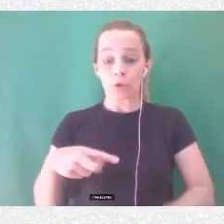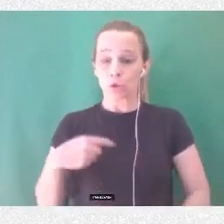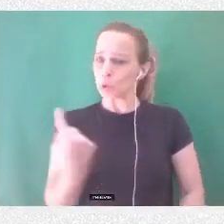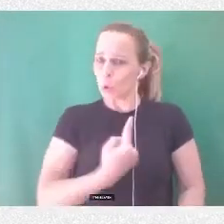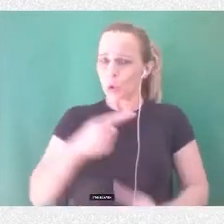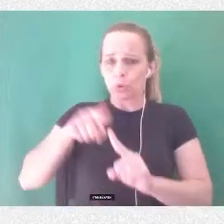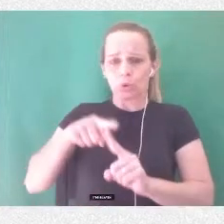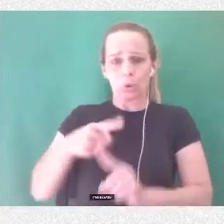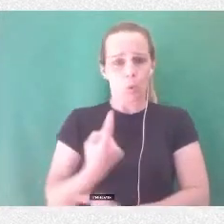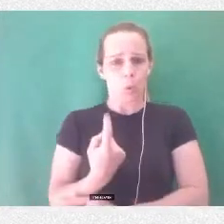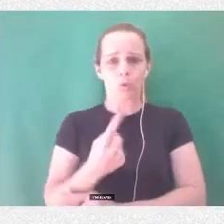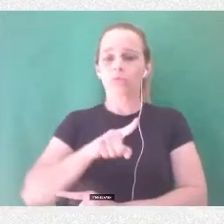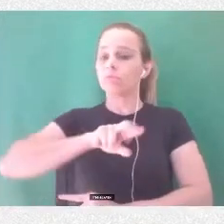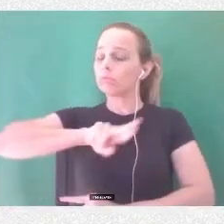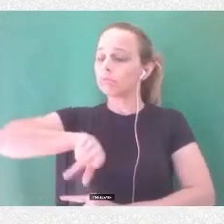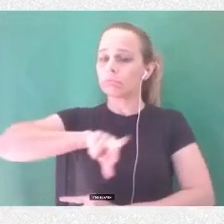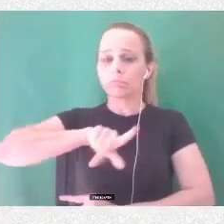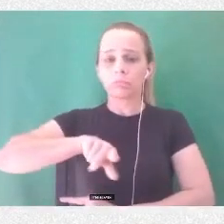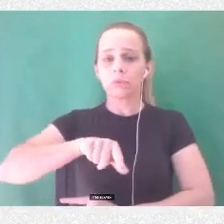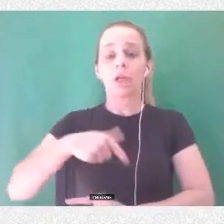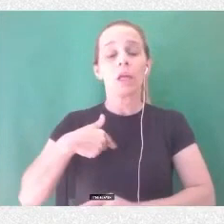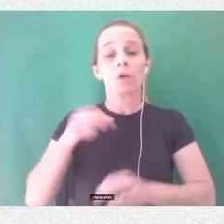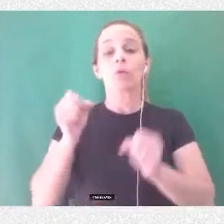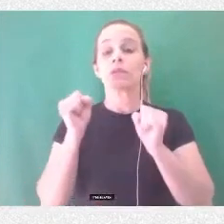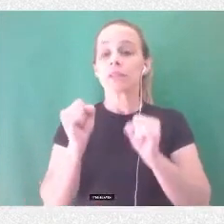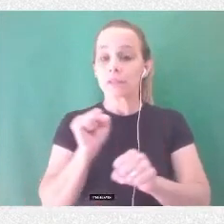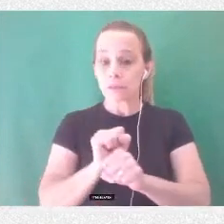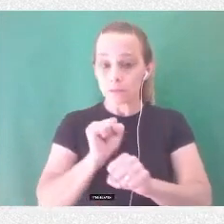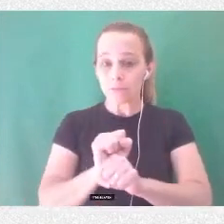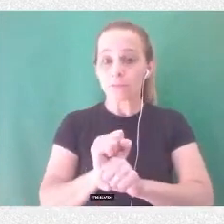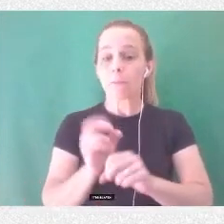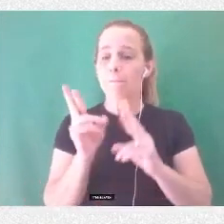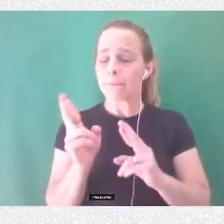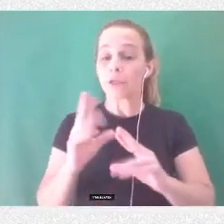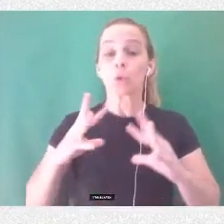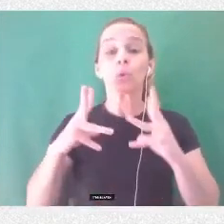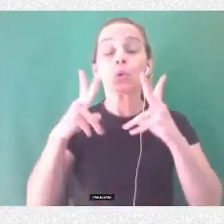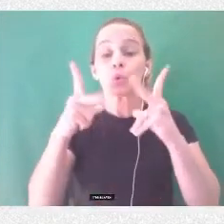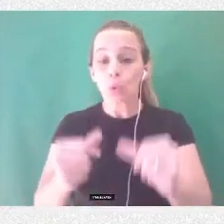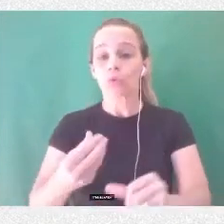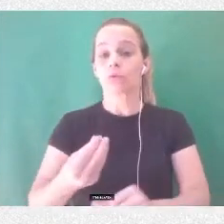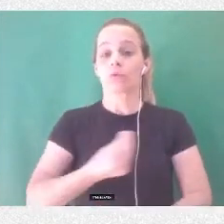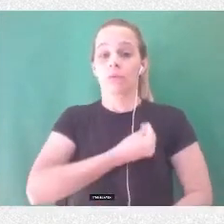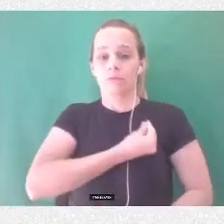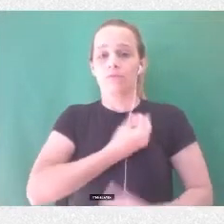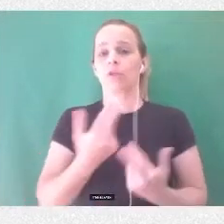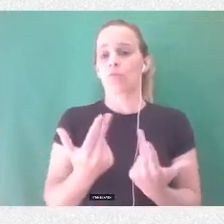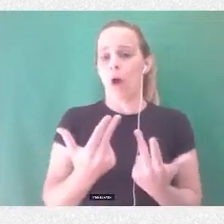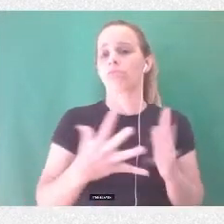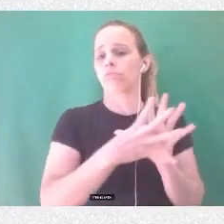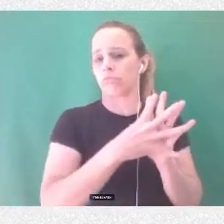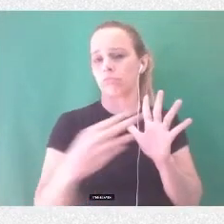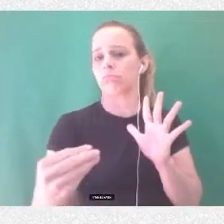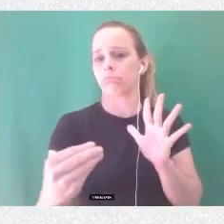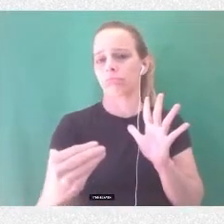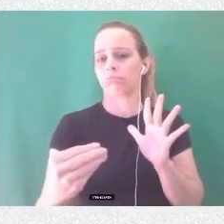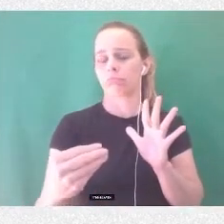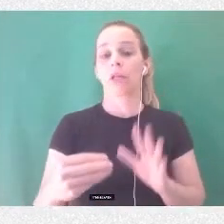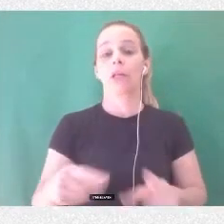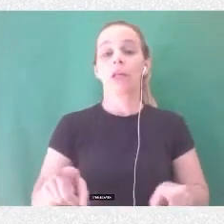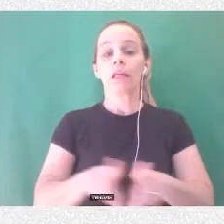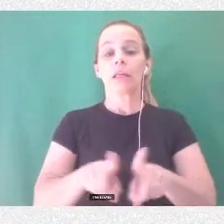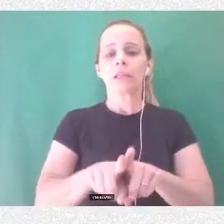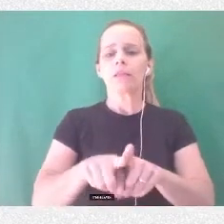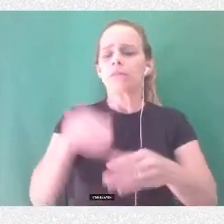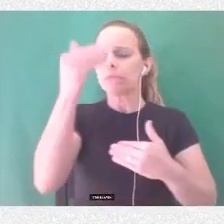isso, reforço, espero que o país todo possa ter isso que estamos vivendo. E, naturalmente, que nós somos